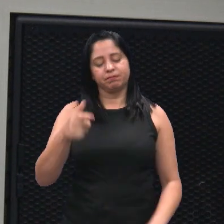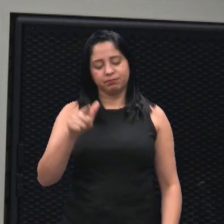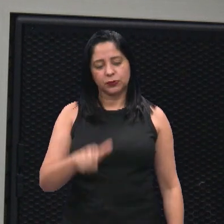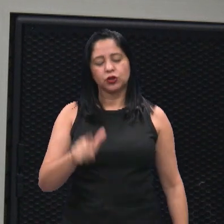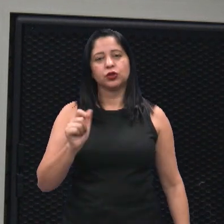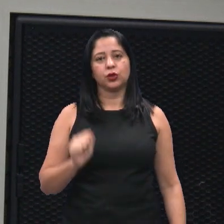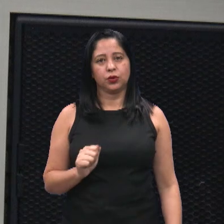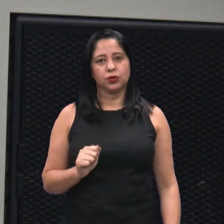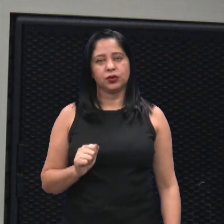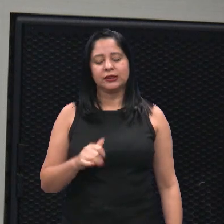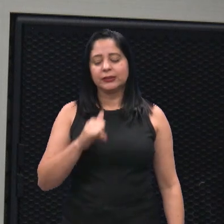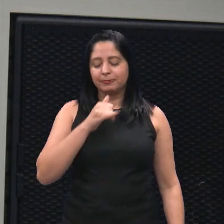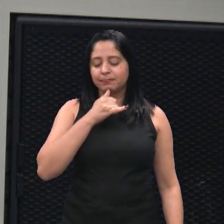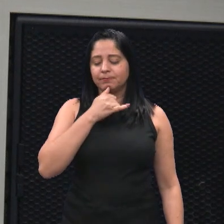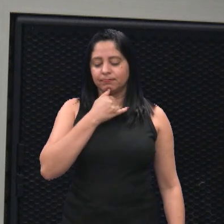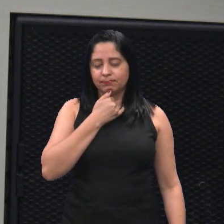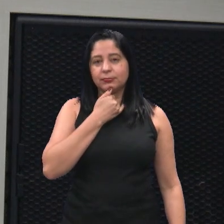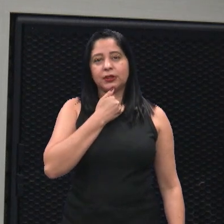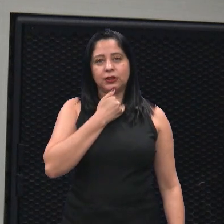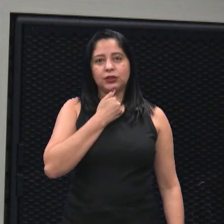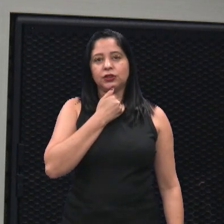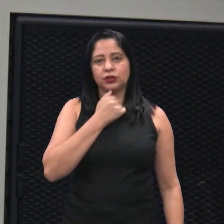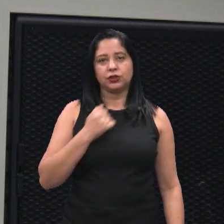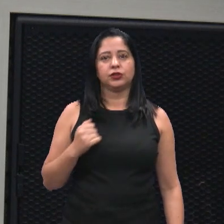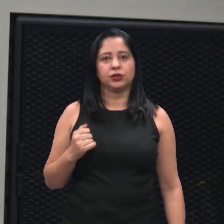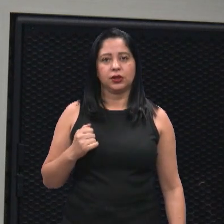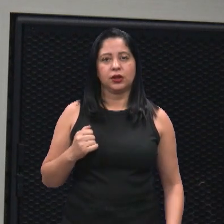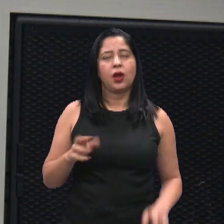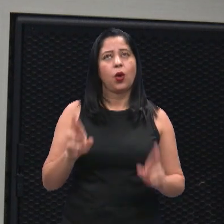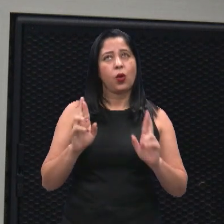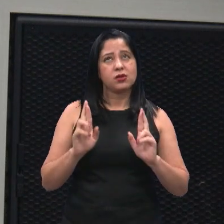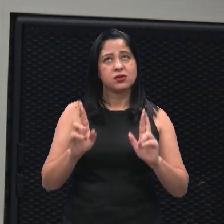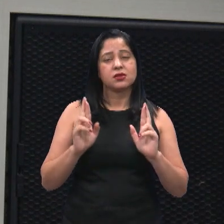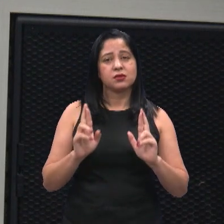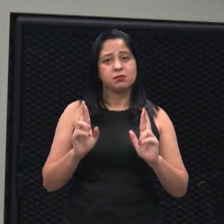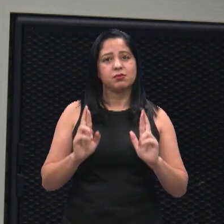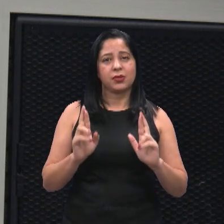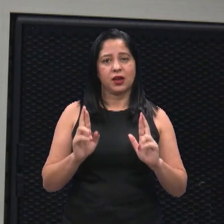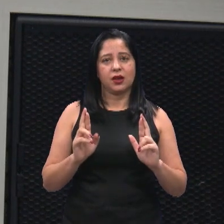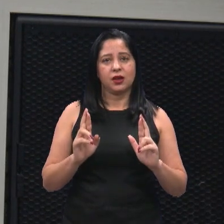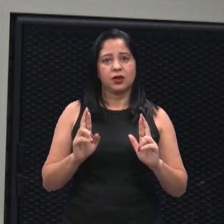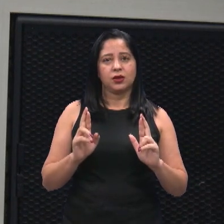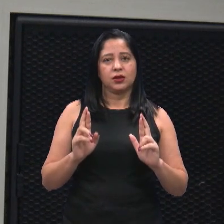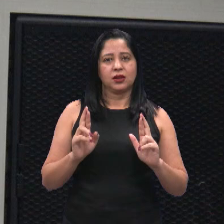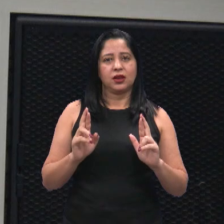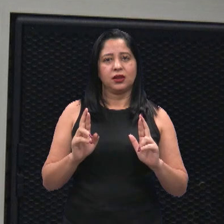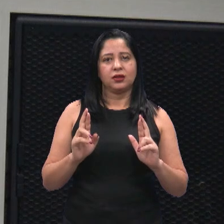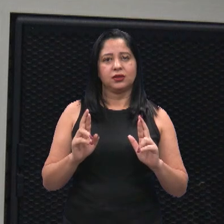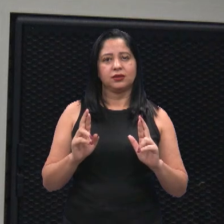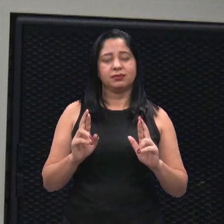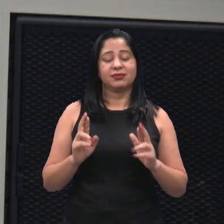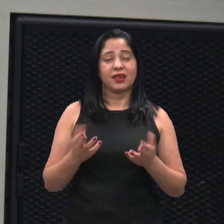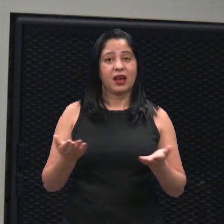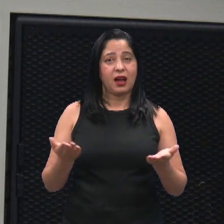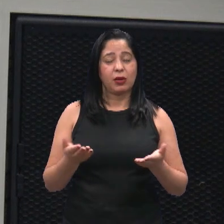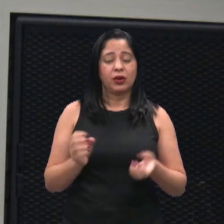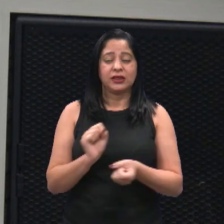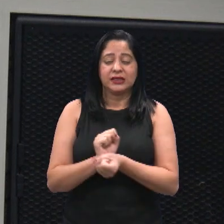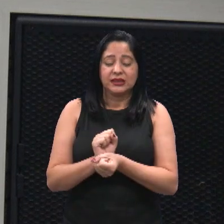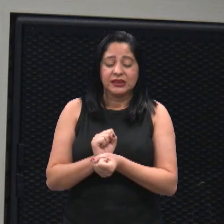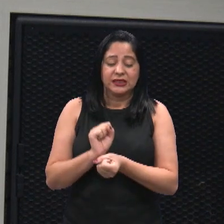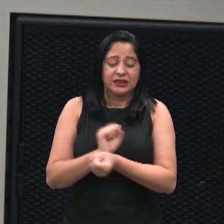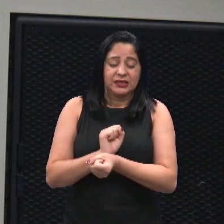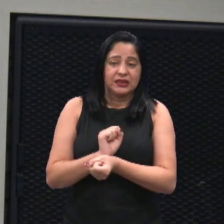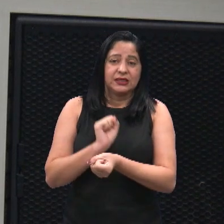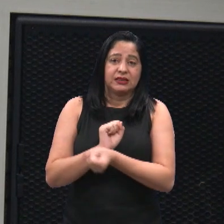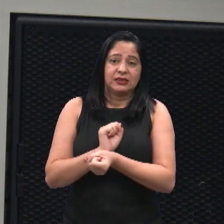reafirmar que lamento esse adiamento e espero que essa espera, né, possa ter fim logo, para